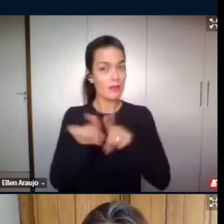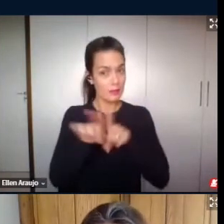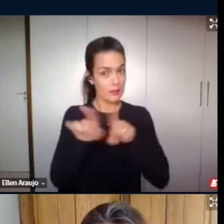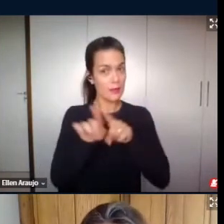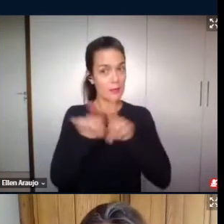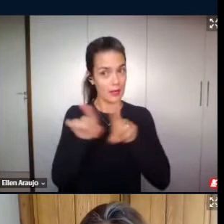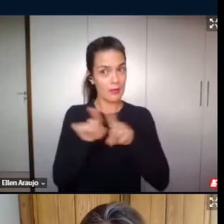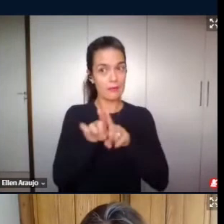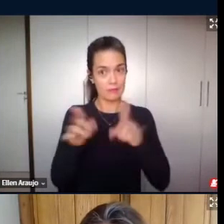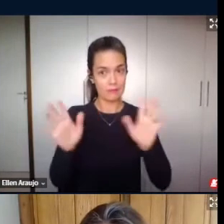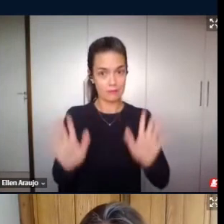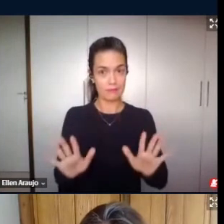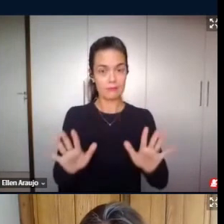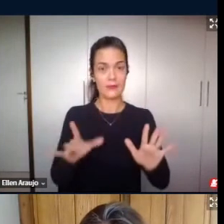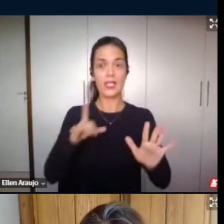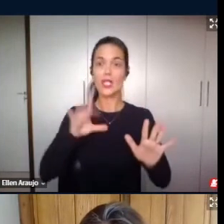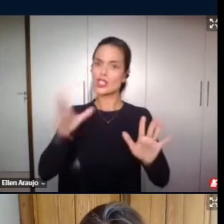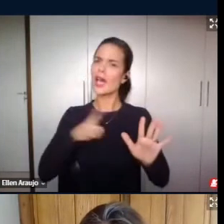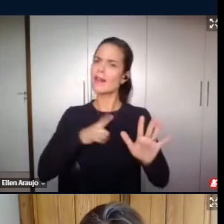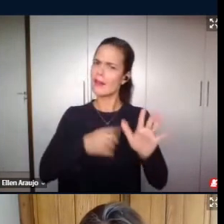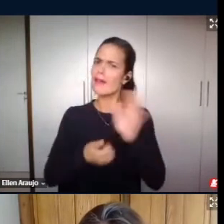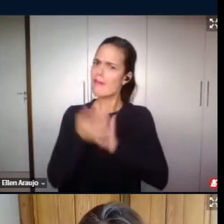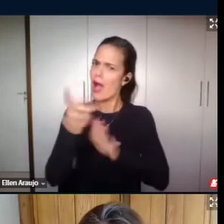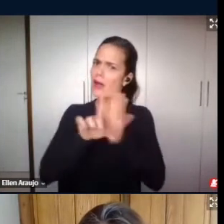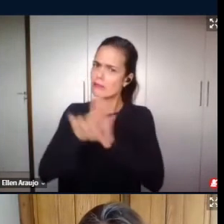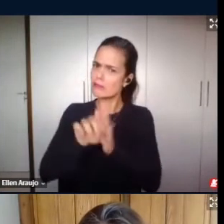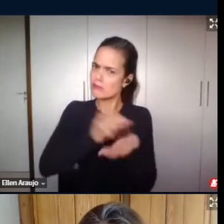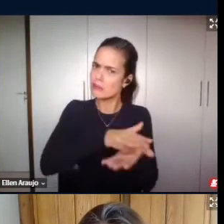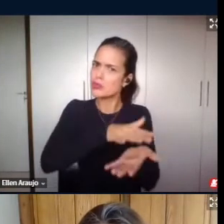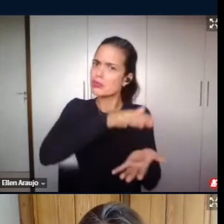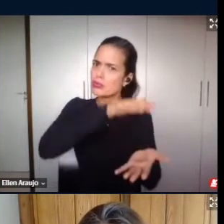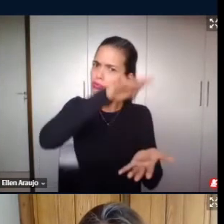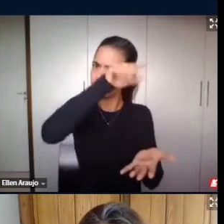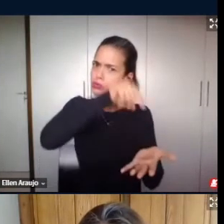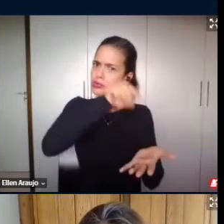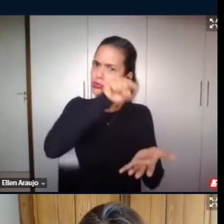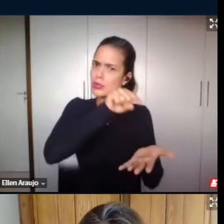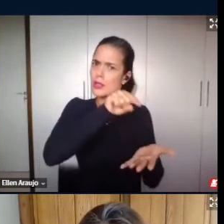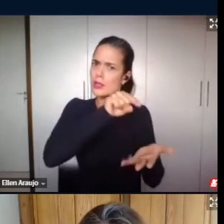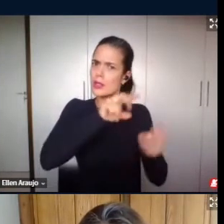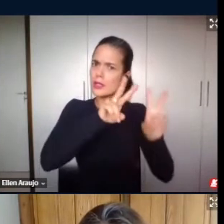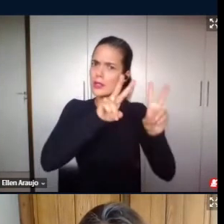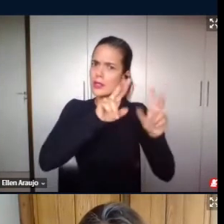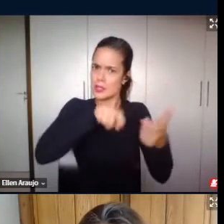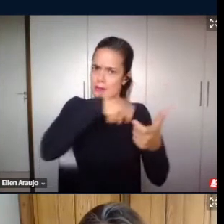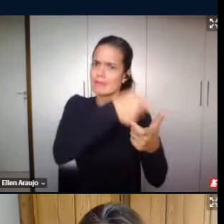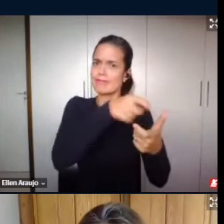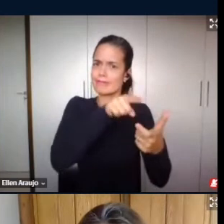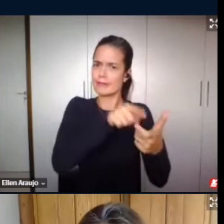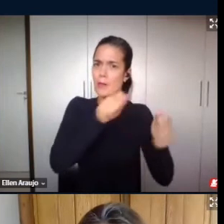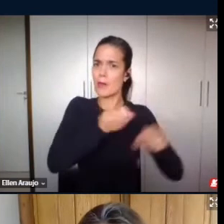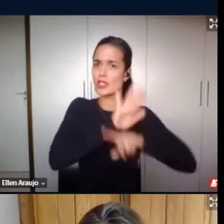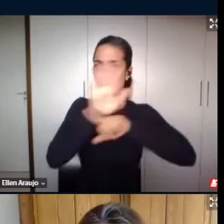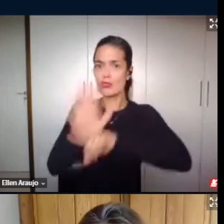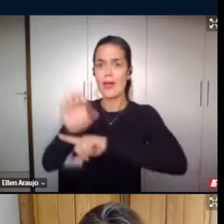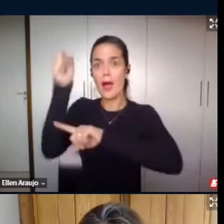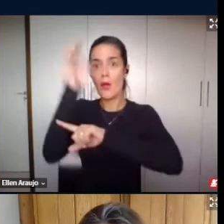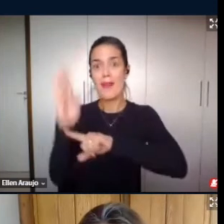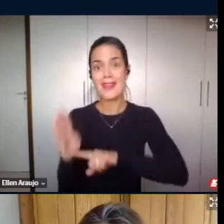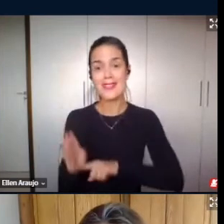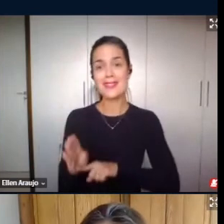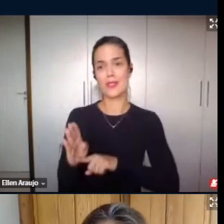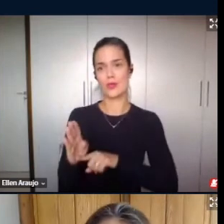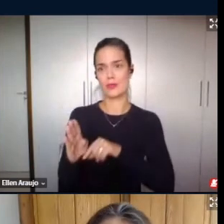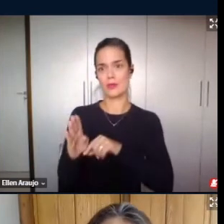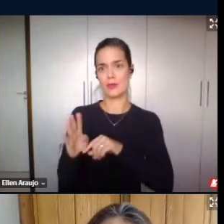então, nós temos já um acervo bom que pode servir para o Brasil, para que o Brasil entenda